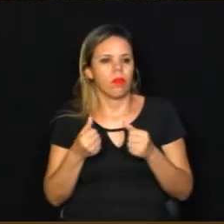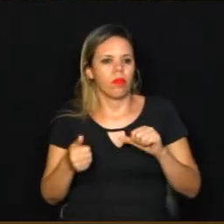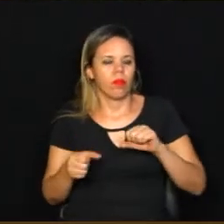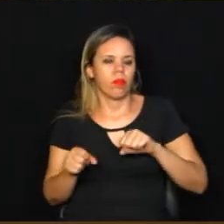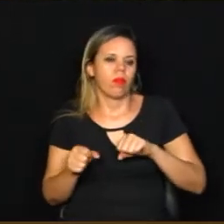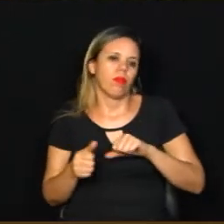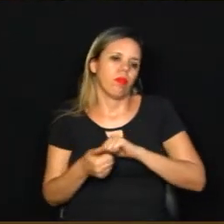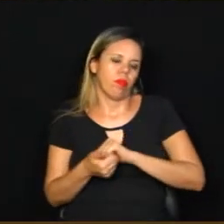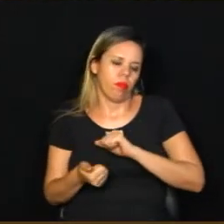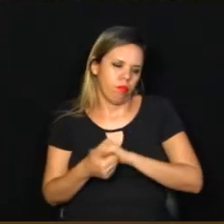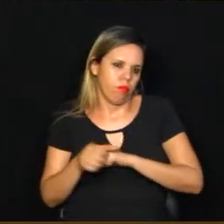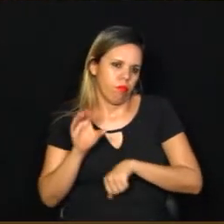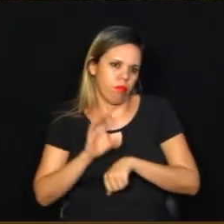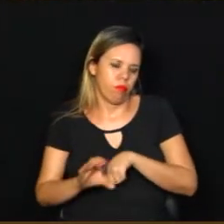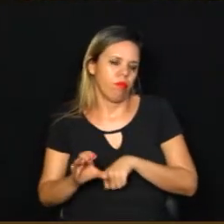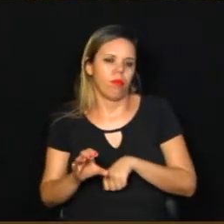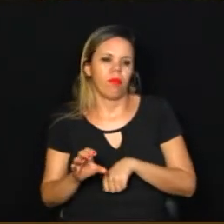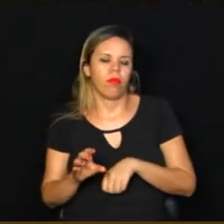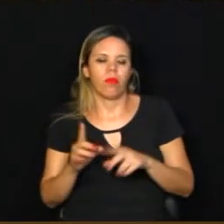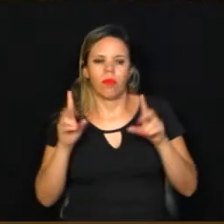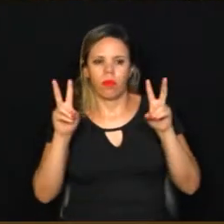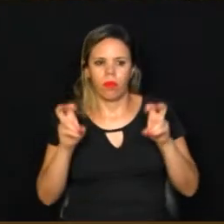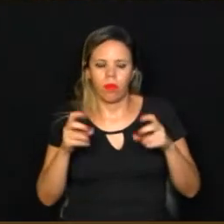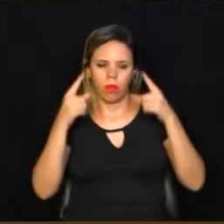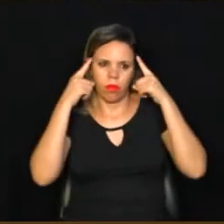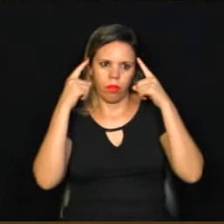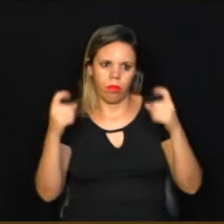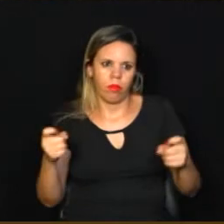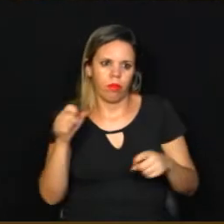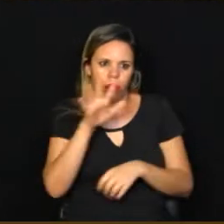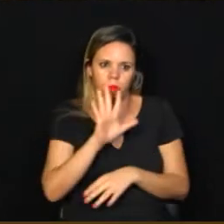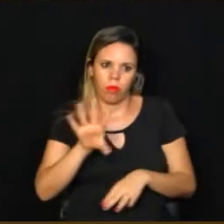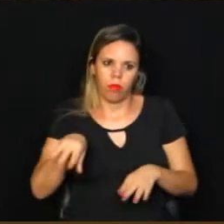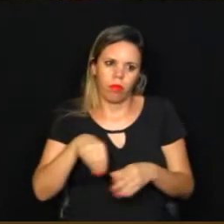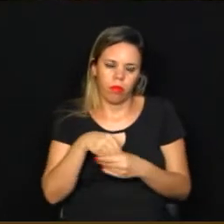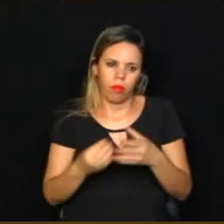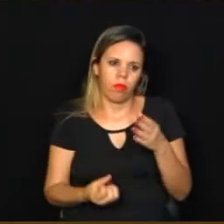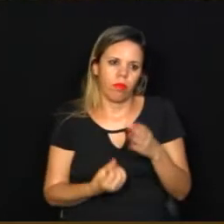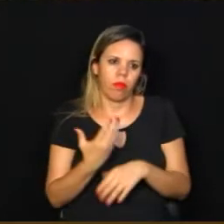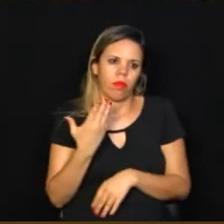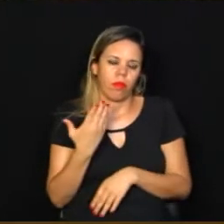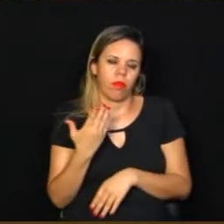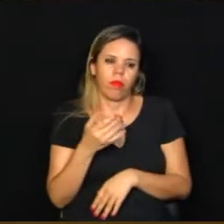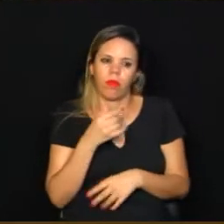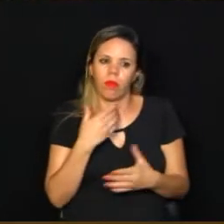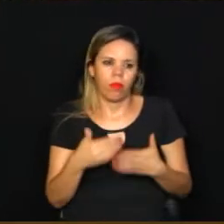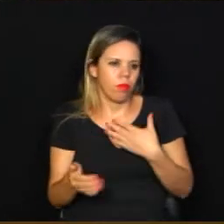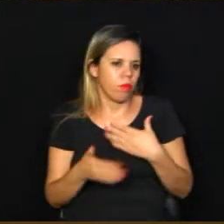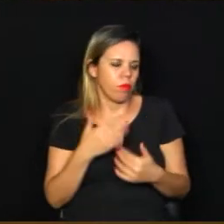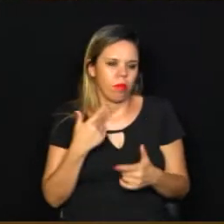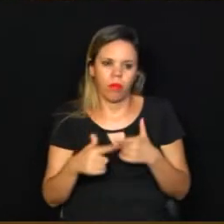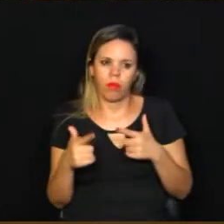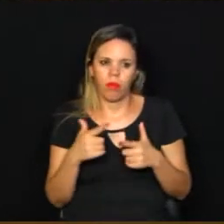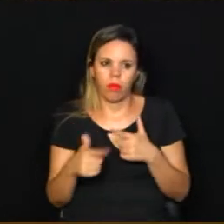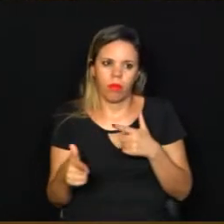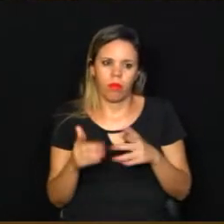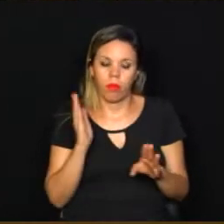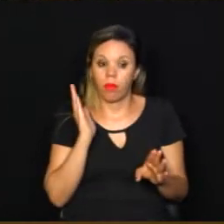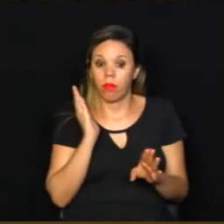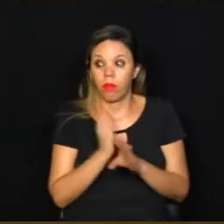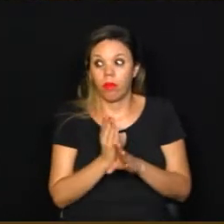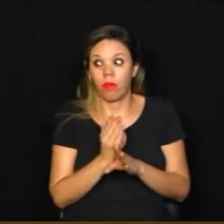média complexidade, que é a questão de violência já instalada. Qualquer situação de violência que pode ser identificado